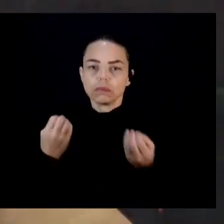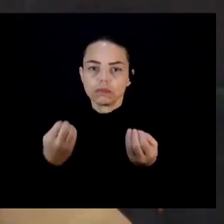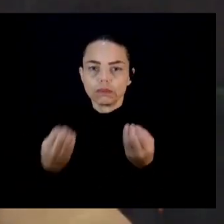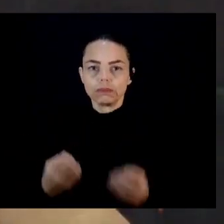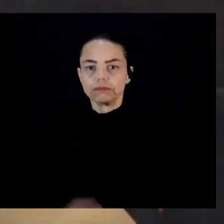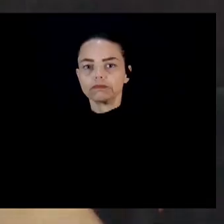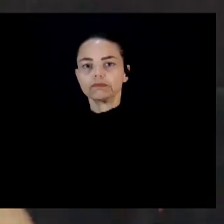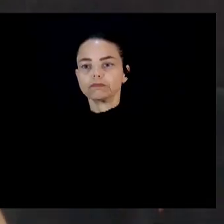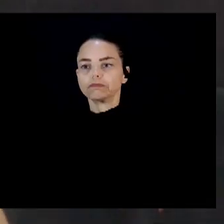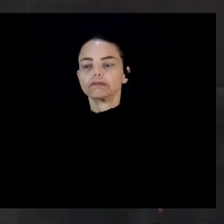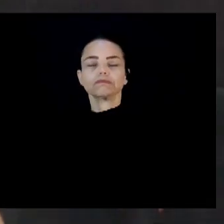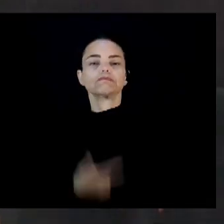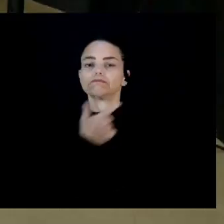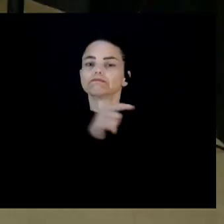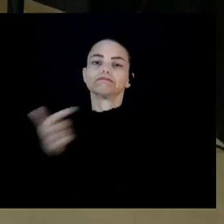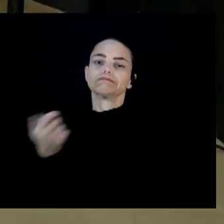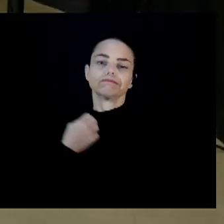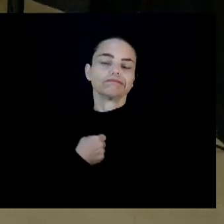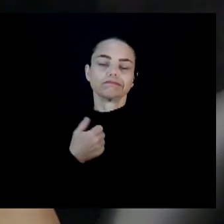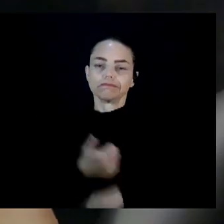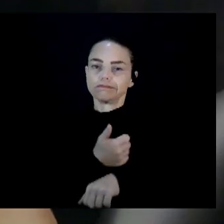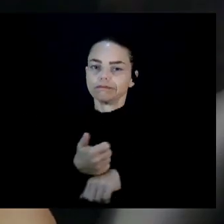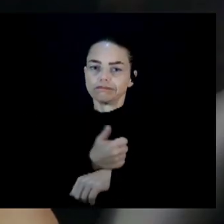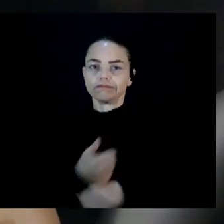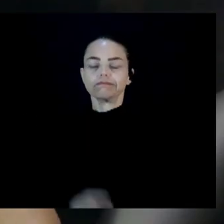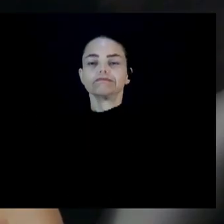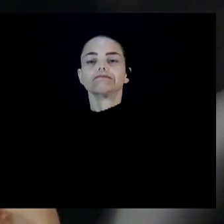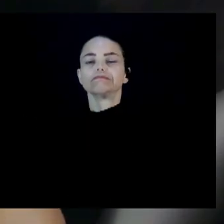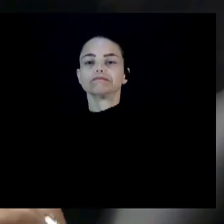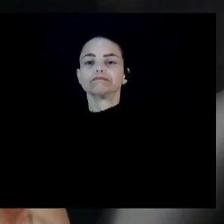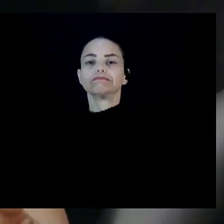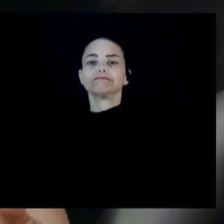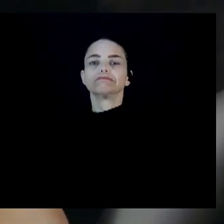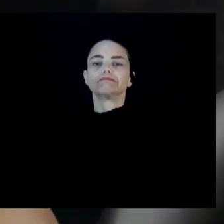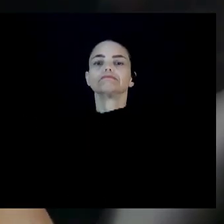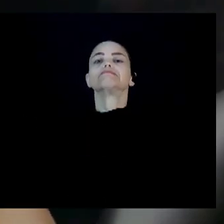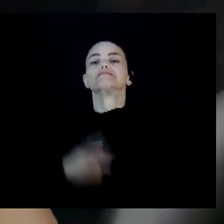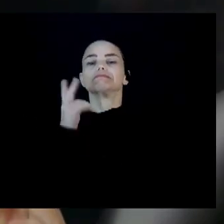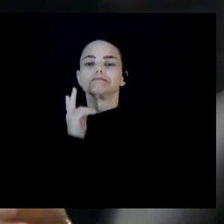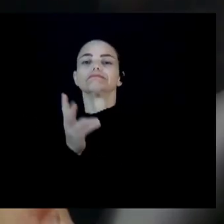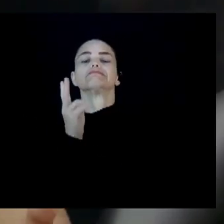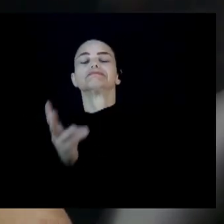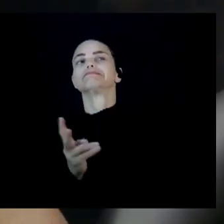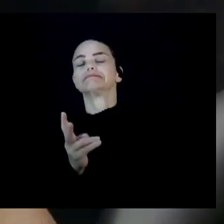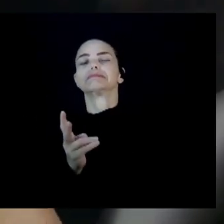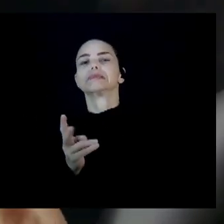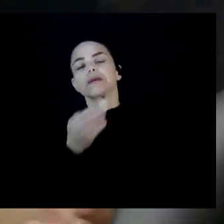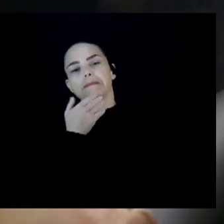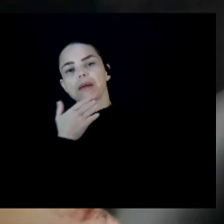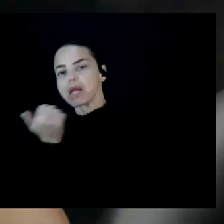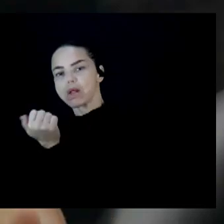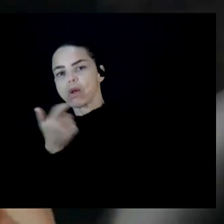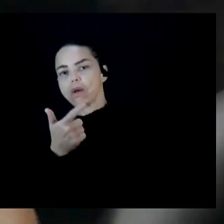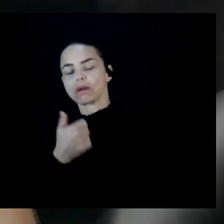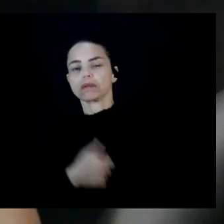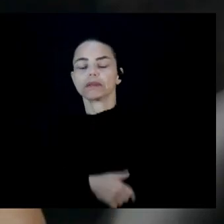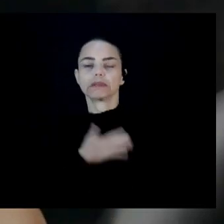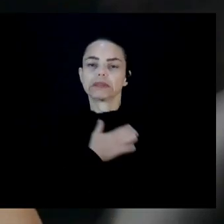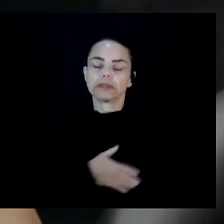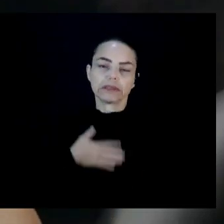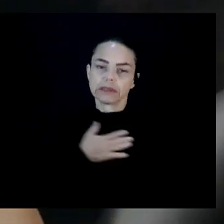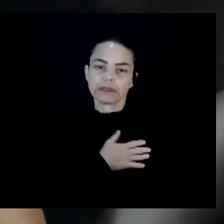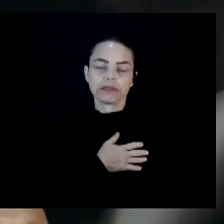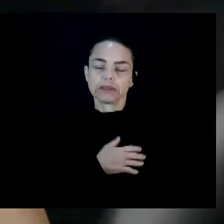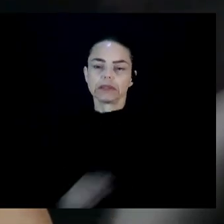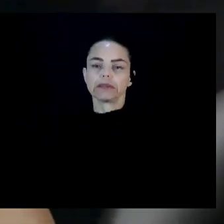profissão? Não tem como. Acabei entrando na questão da performance, né? A gente sempre quer performar, né? Deixa de ser um prazer, deixa de ser uma modalidade que agrega para